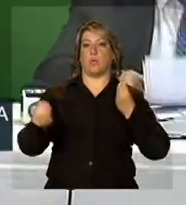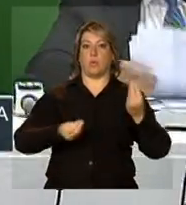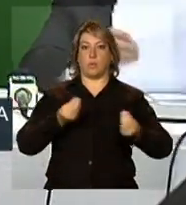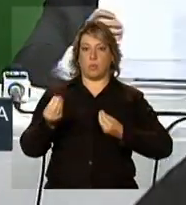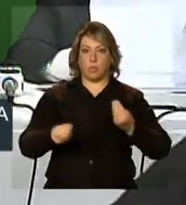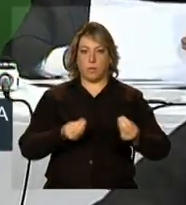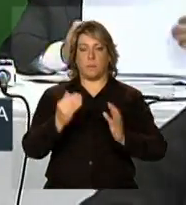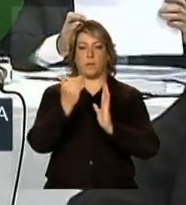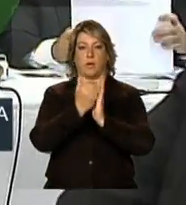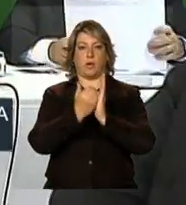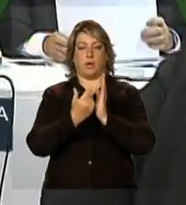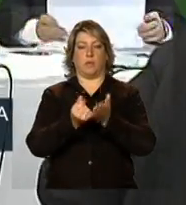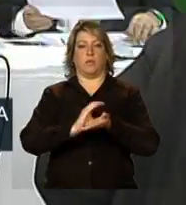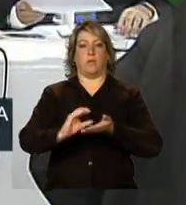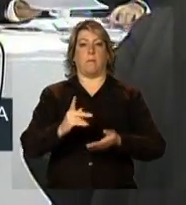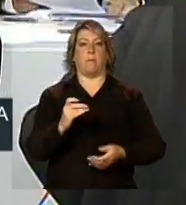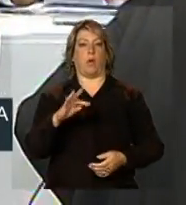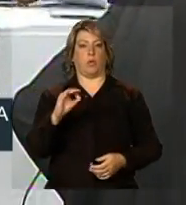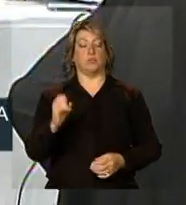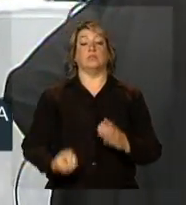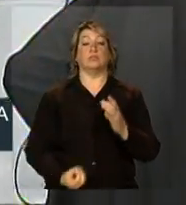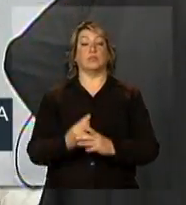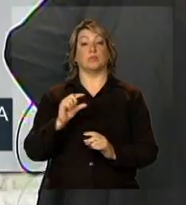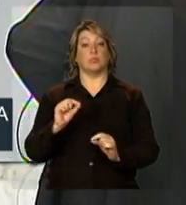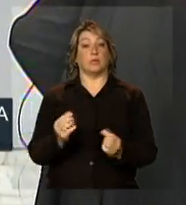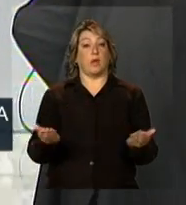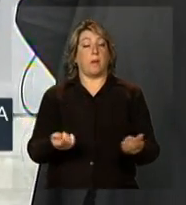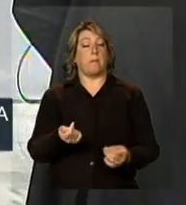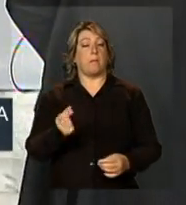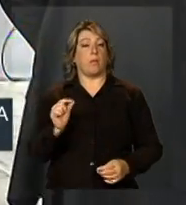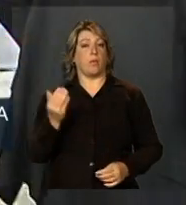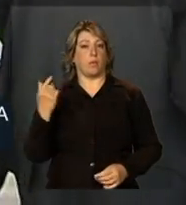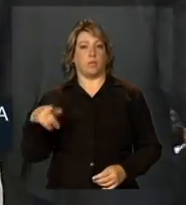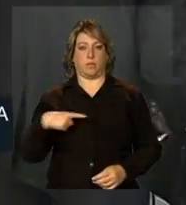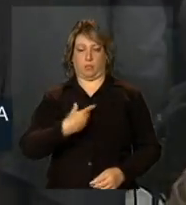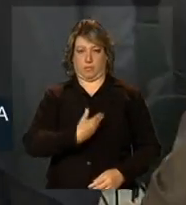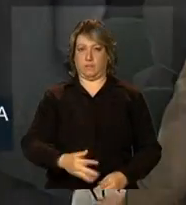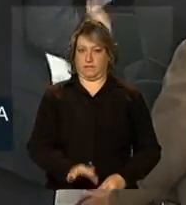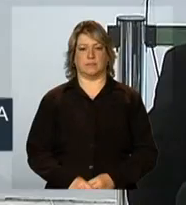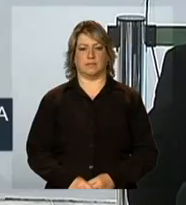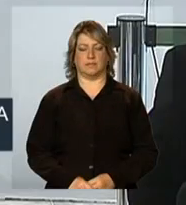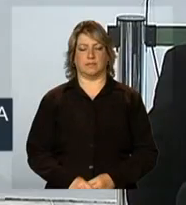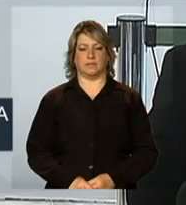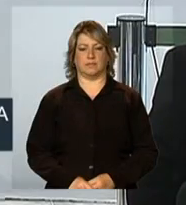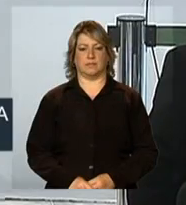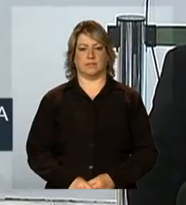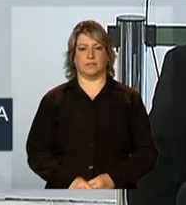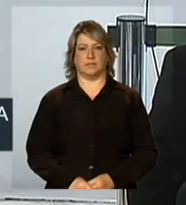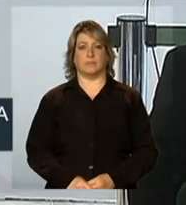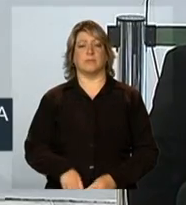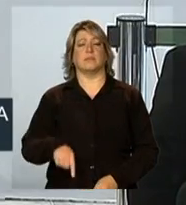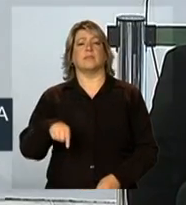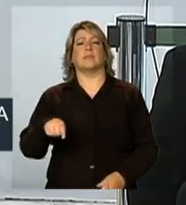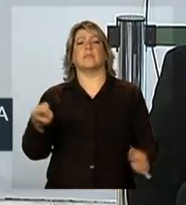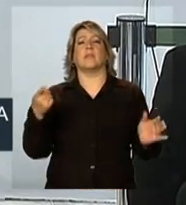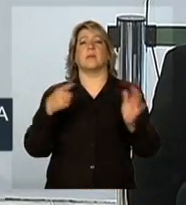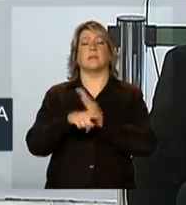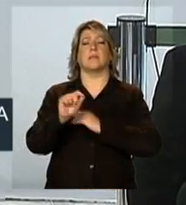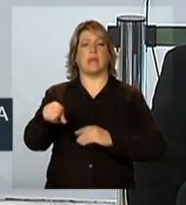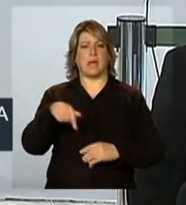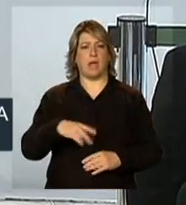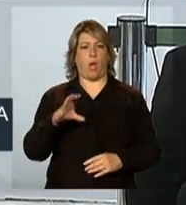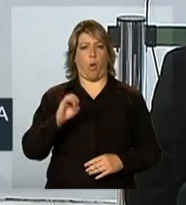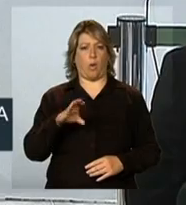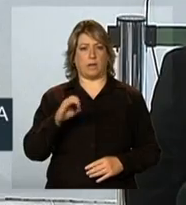de investimentos em portos, lançado há pouco pelo governo federal. Essas concessões que o senhor anunciou agora